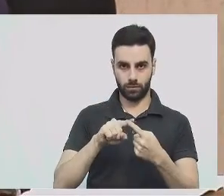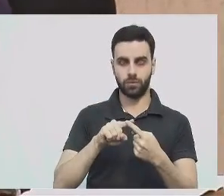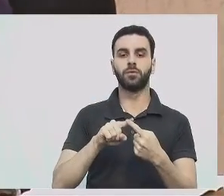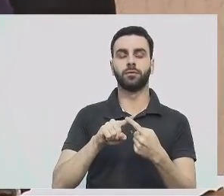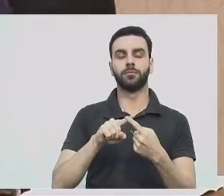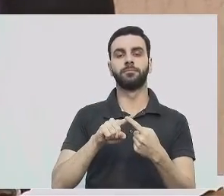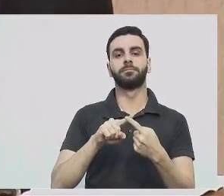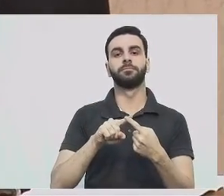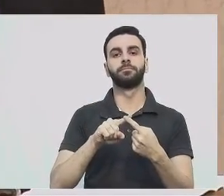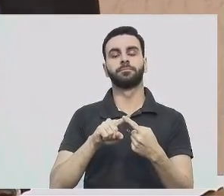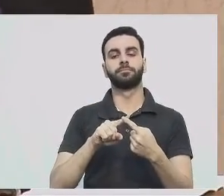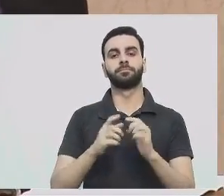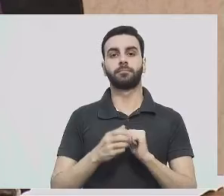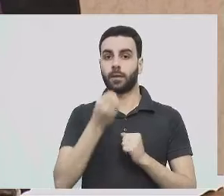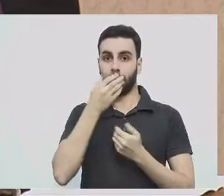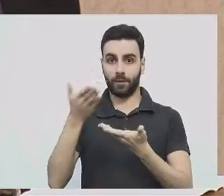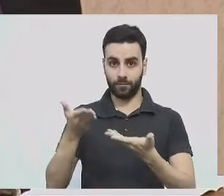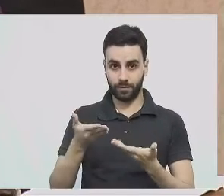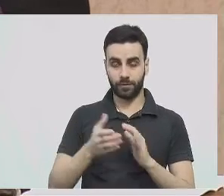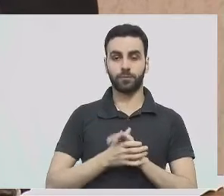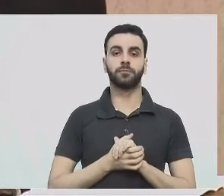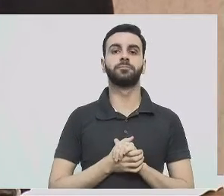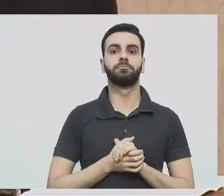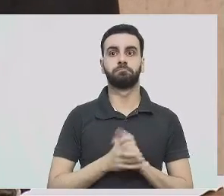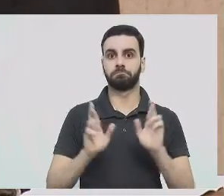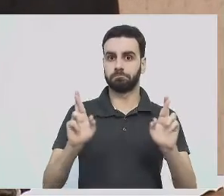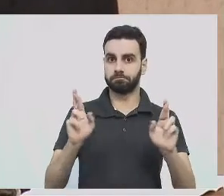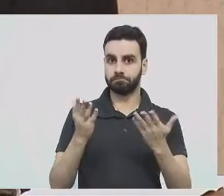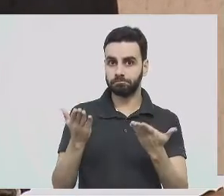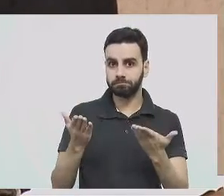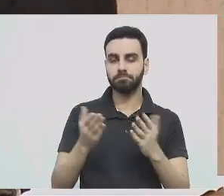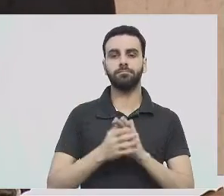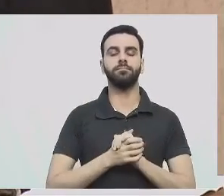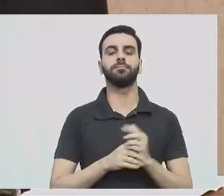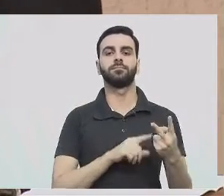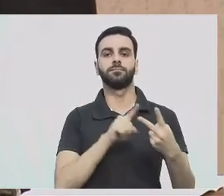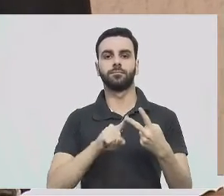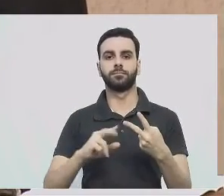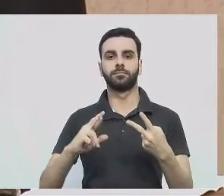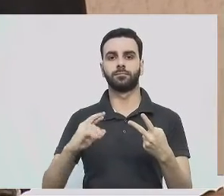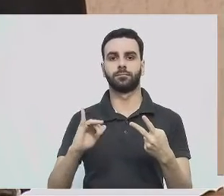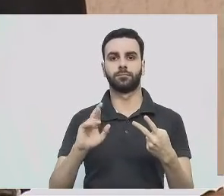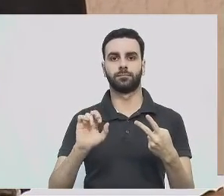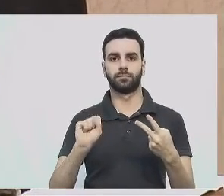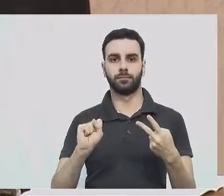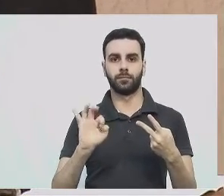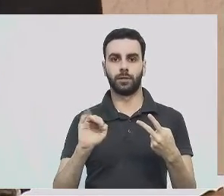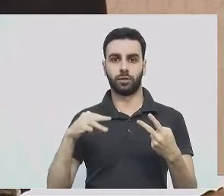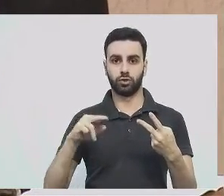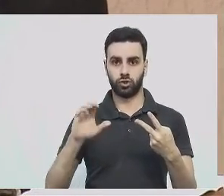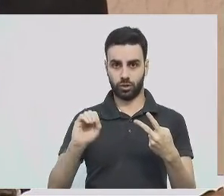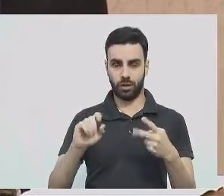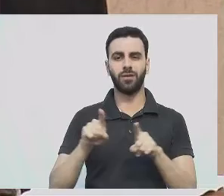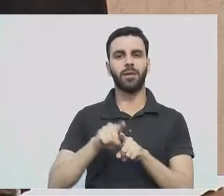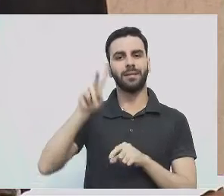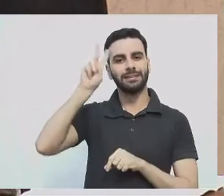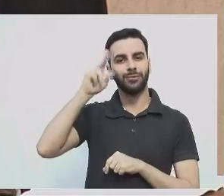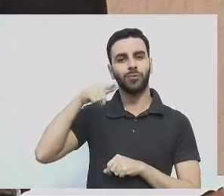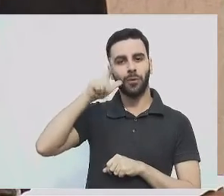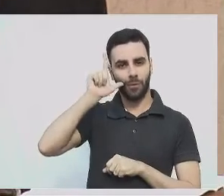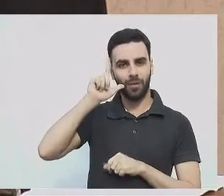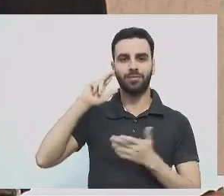Paulina, seja bem-vindo, sucesso. Cristiano do Motolink, que segunda-feira tiveram aqui